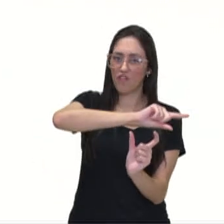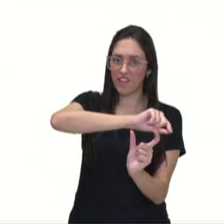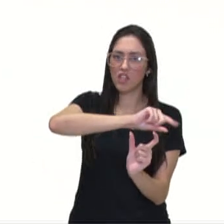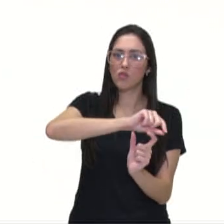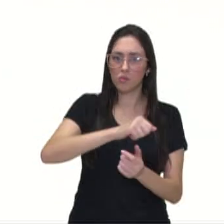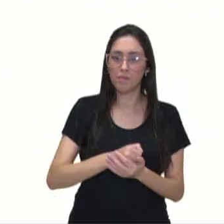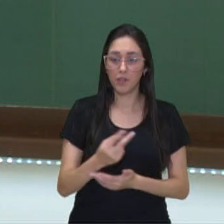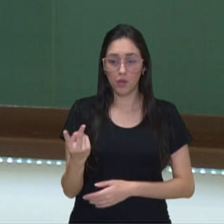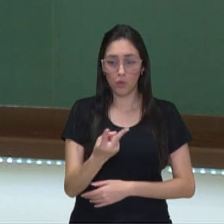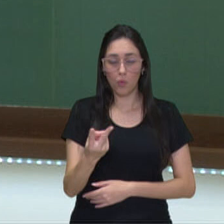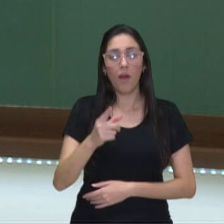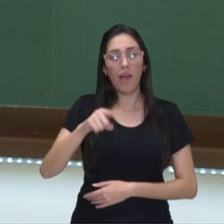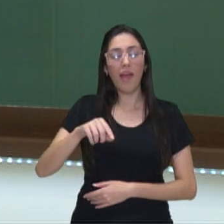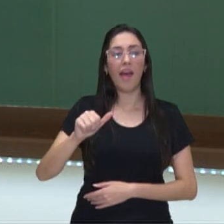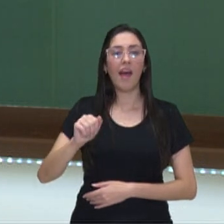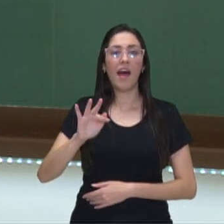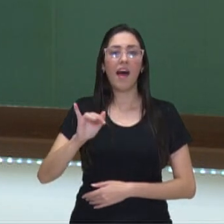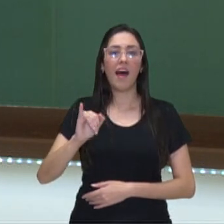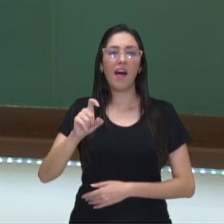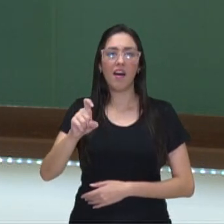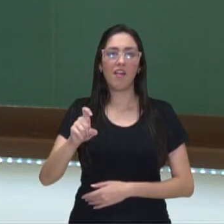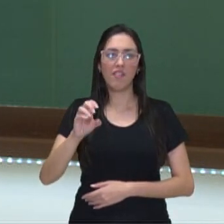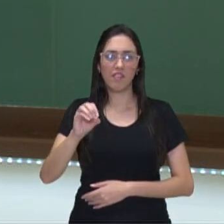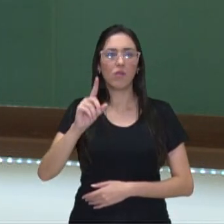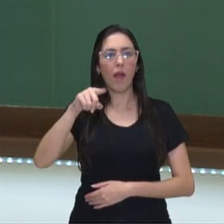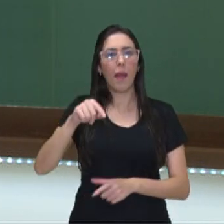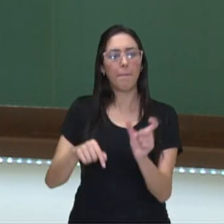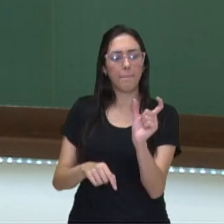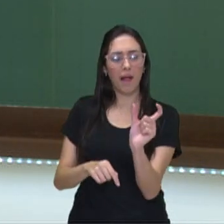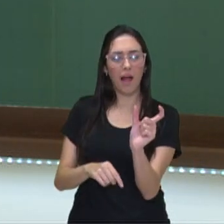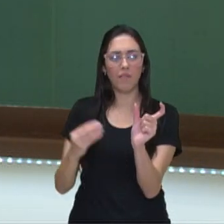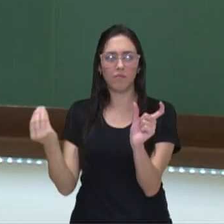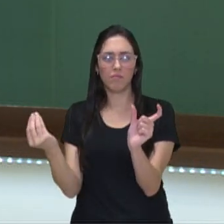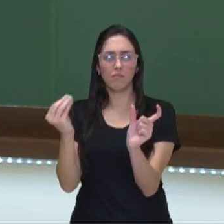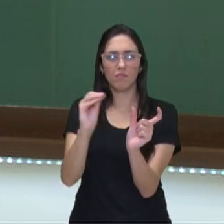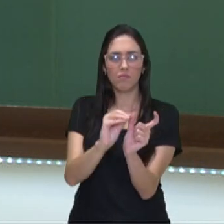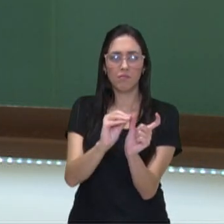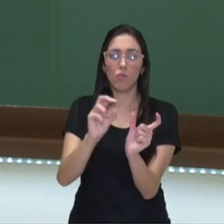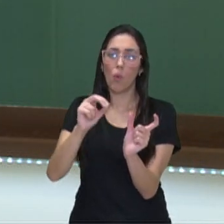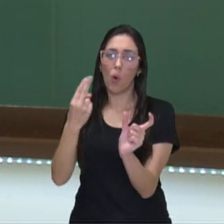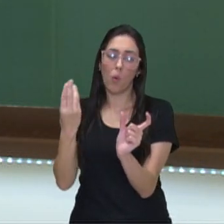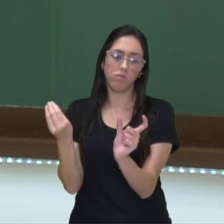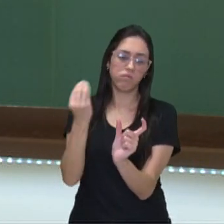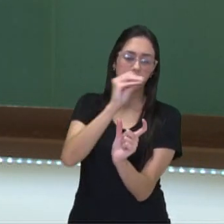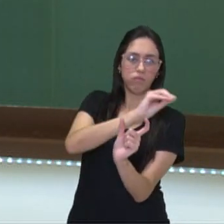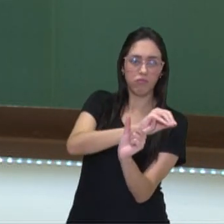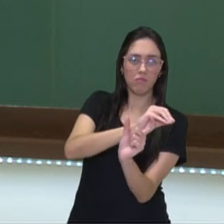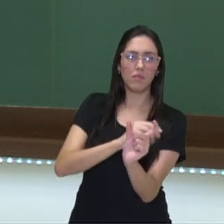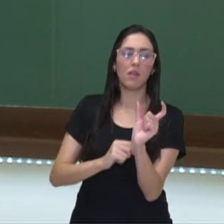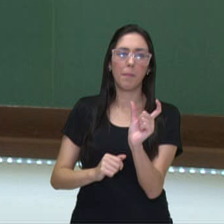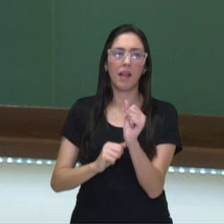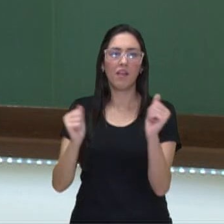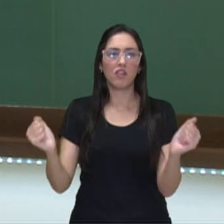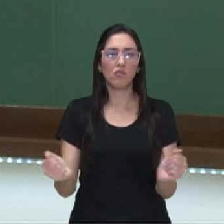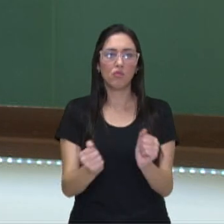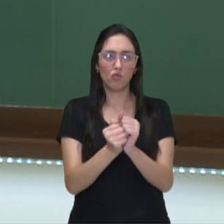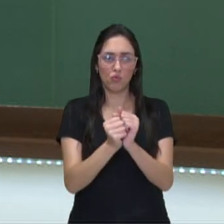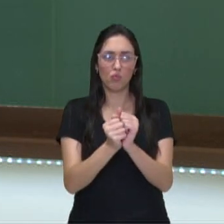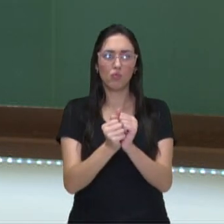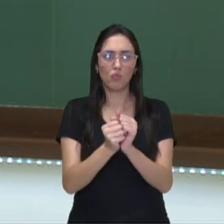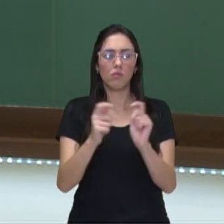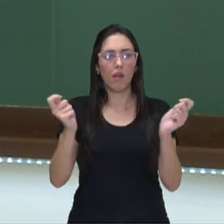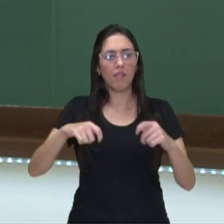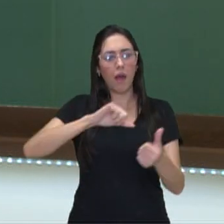Ambos são afixos, ou seja, eles são partículas que a gente vai acrescentando na palavra e vai mudando as